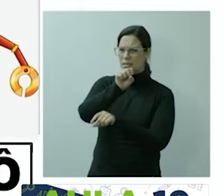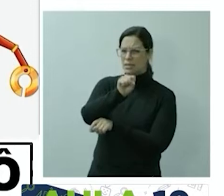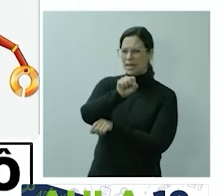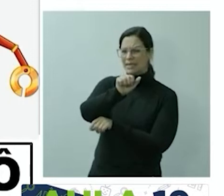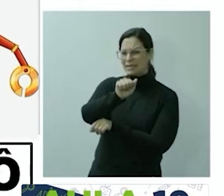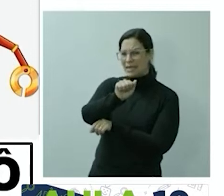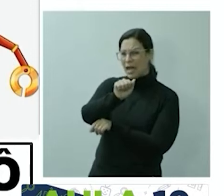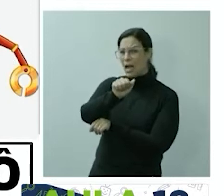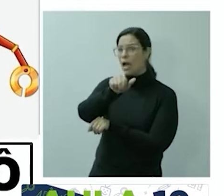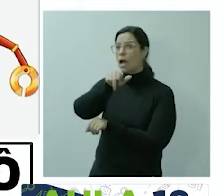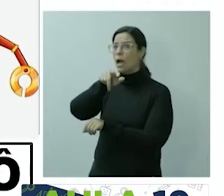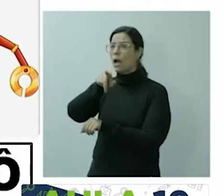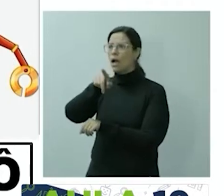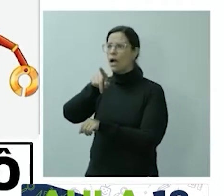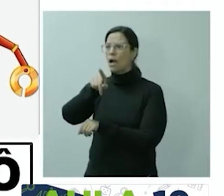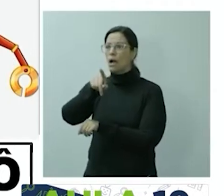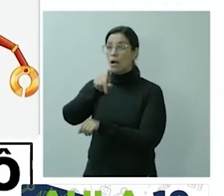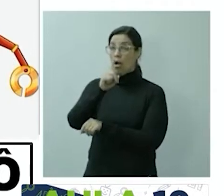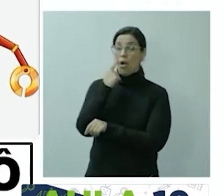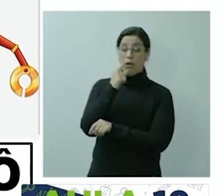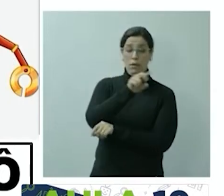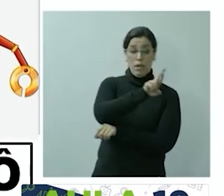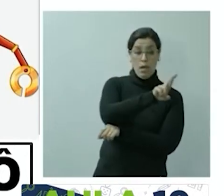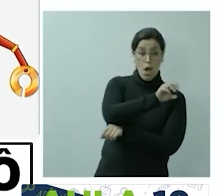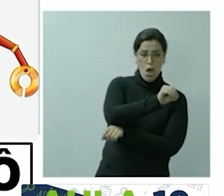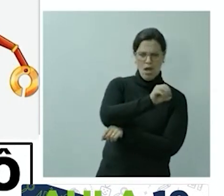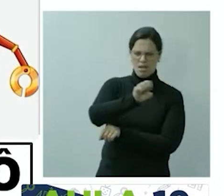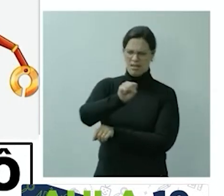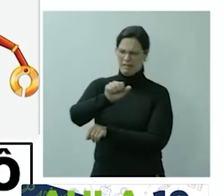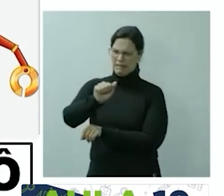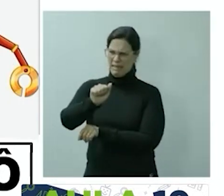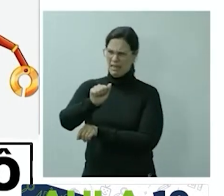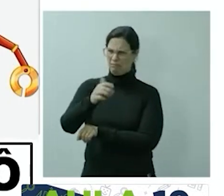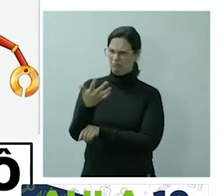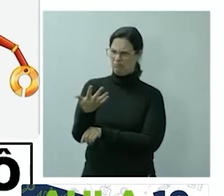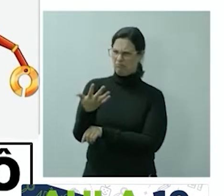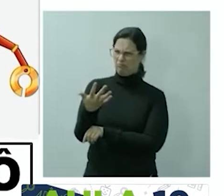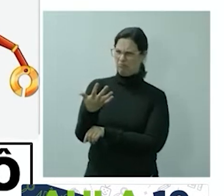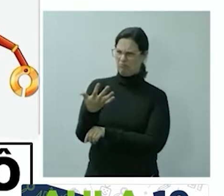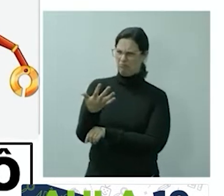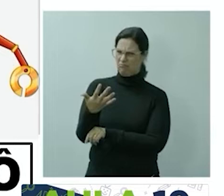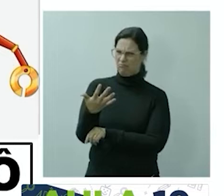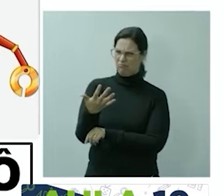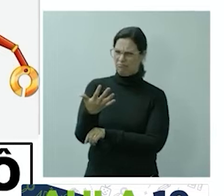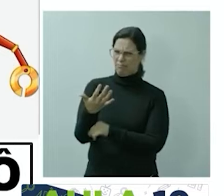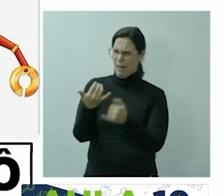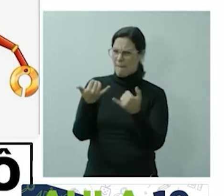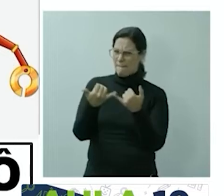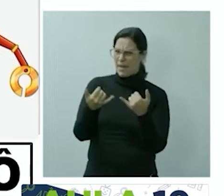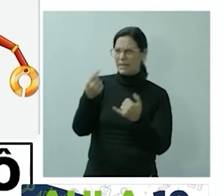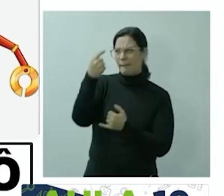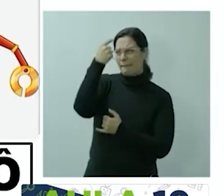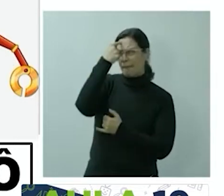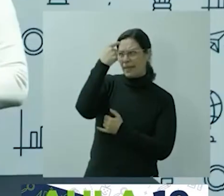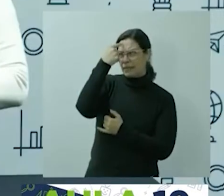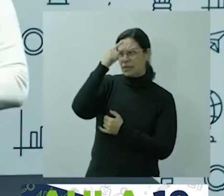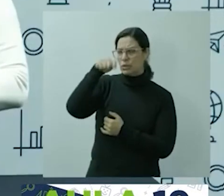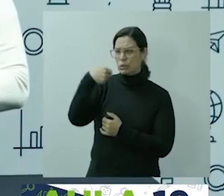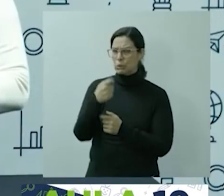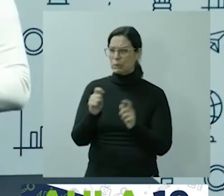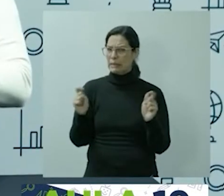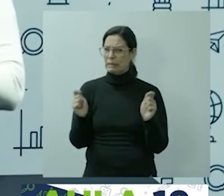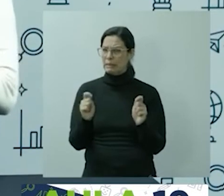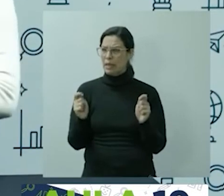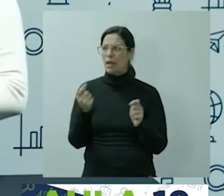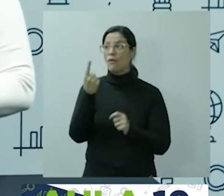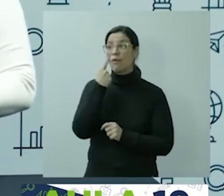sa. Ró. Até agora, nós pensamos aí no que